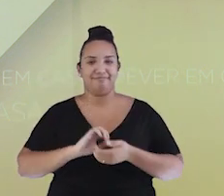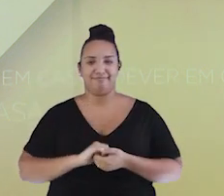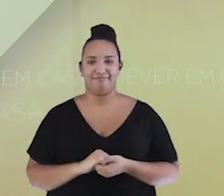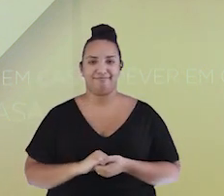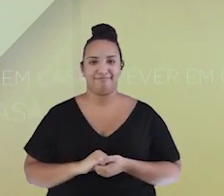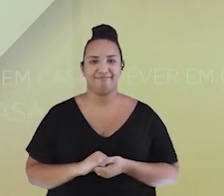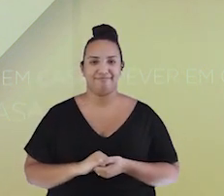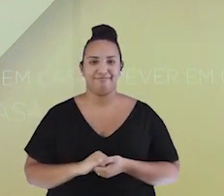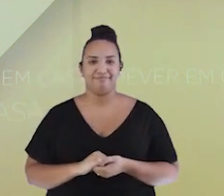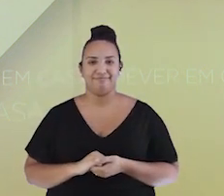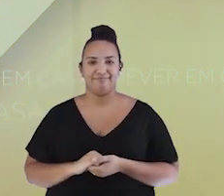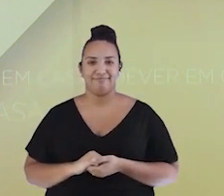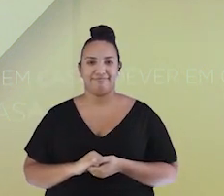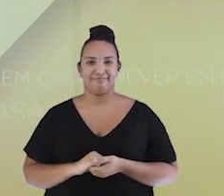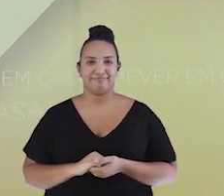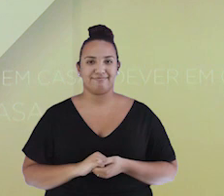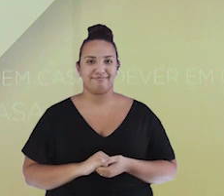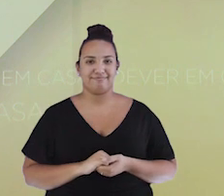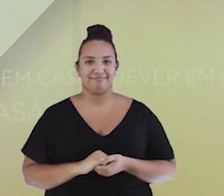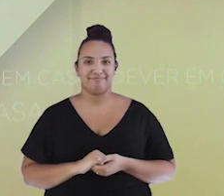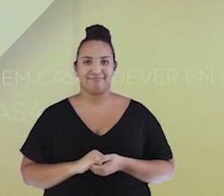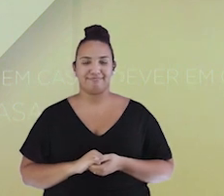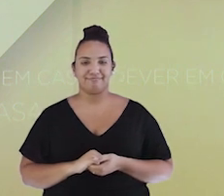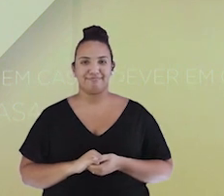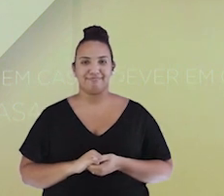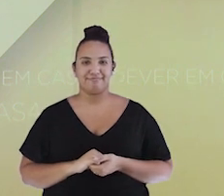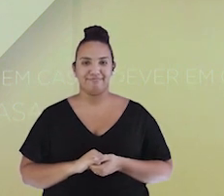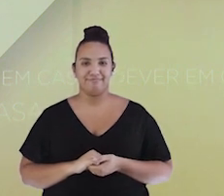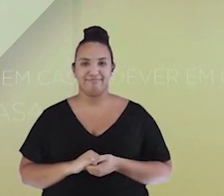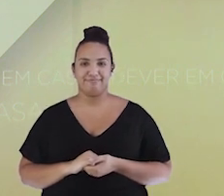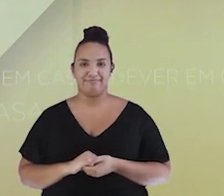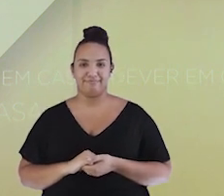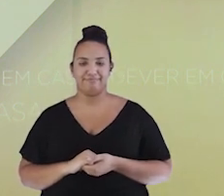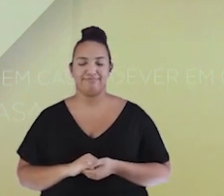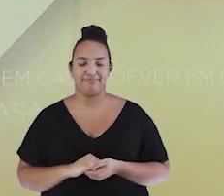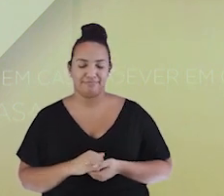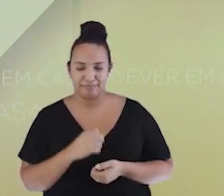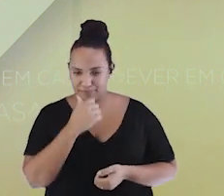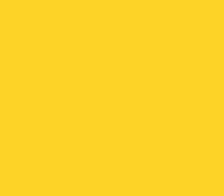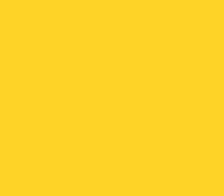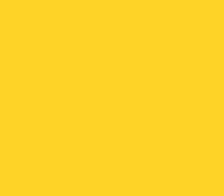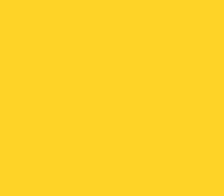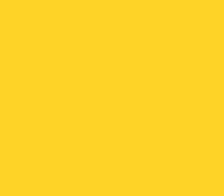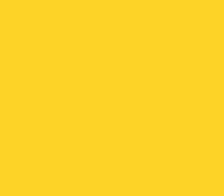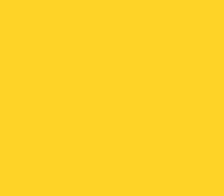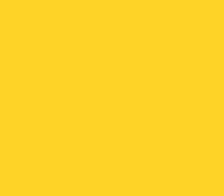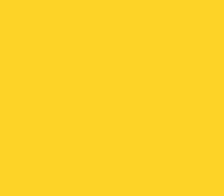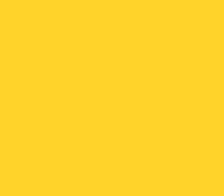todos vocês e não esqueçam, mesmo distantes, estamos juntos.